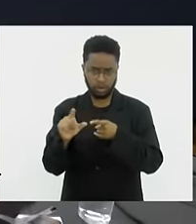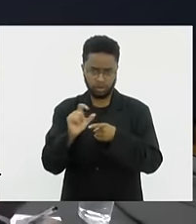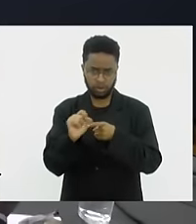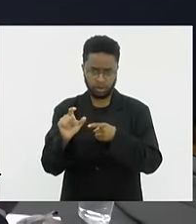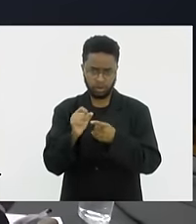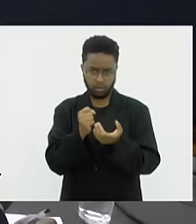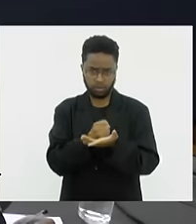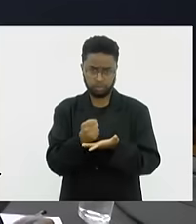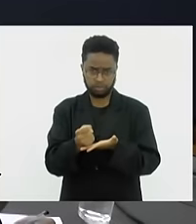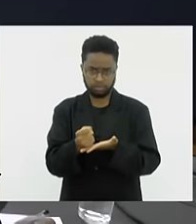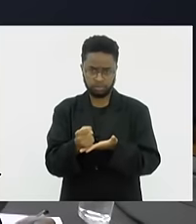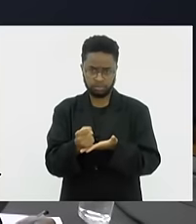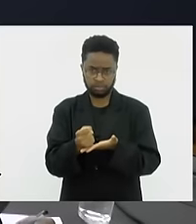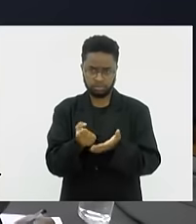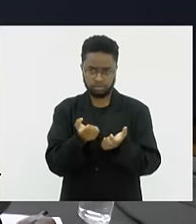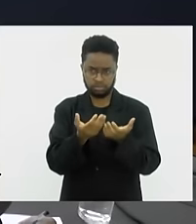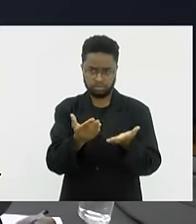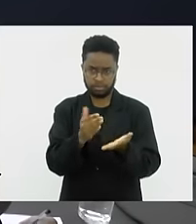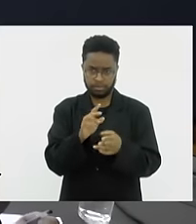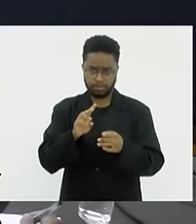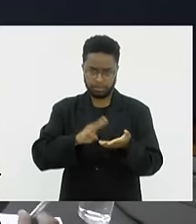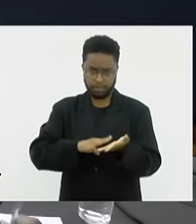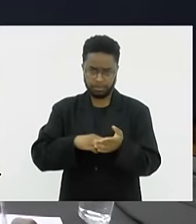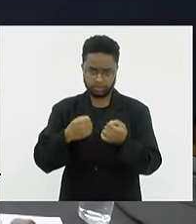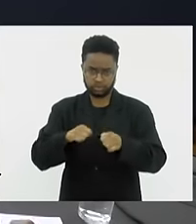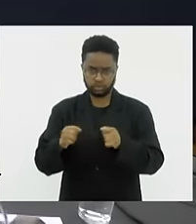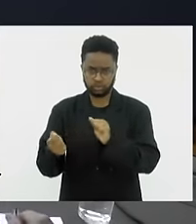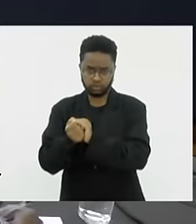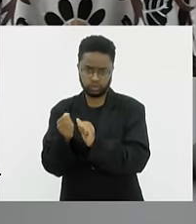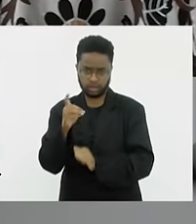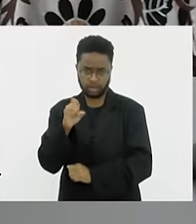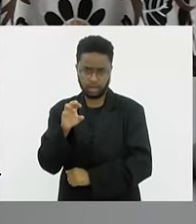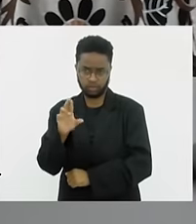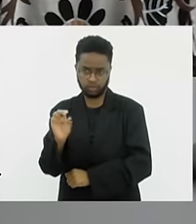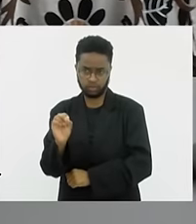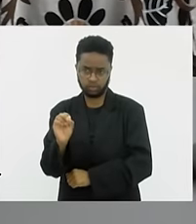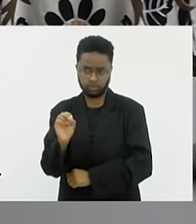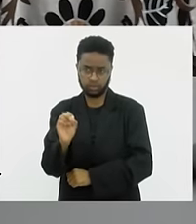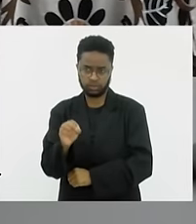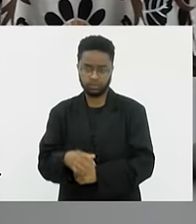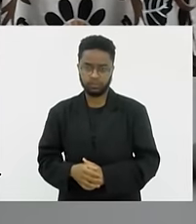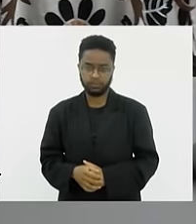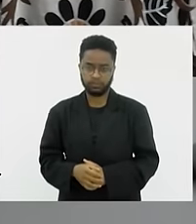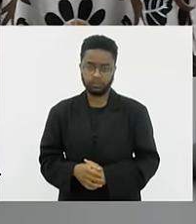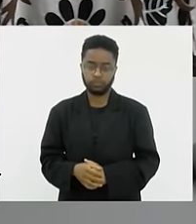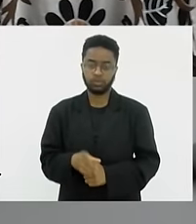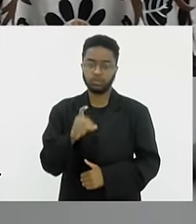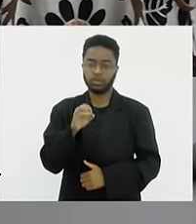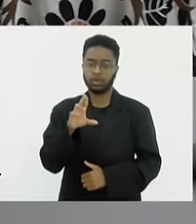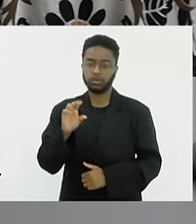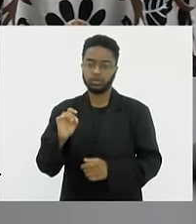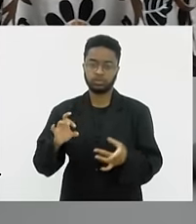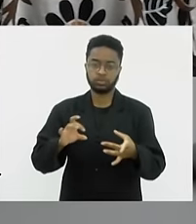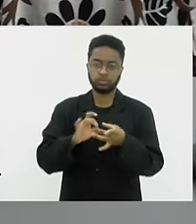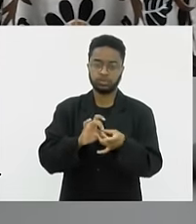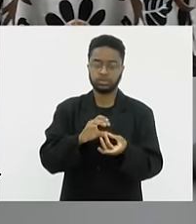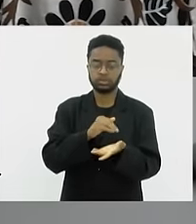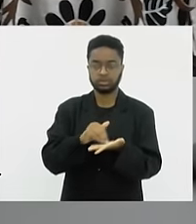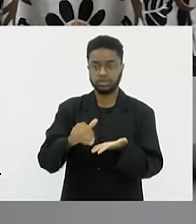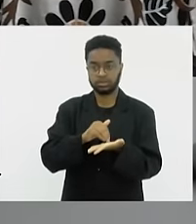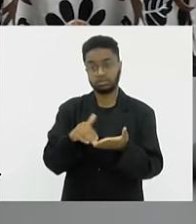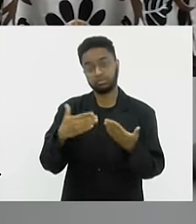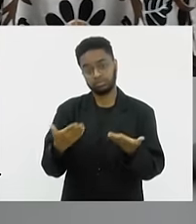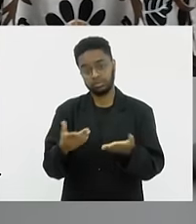contrato de locação para os seus membros? Precisa fazer pelo DETRO? O DETRO é um órgão vinculado à Secretaria... E quando